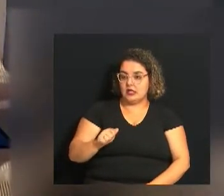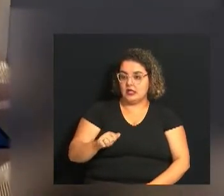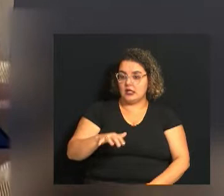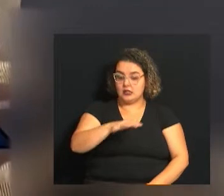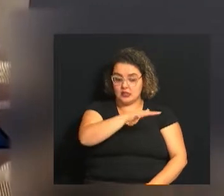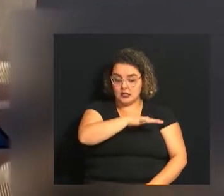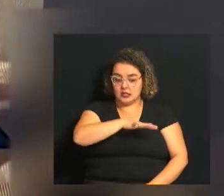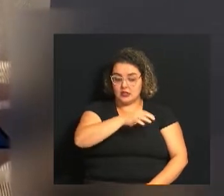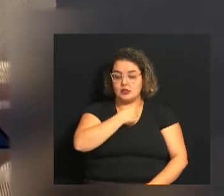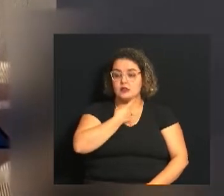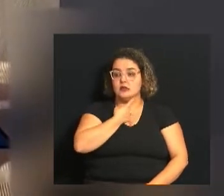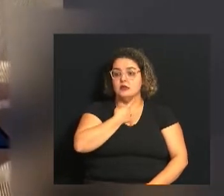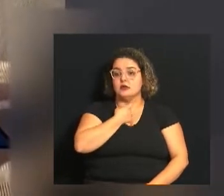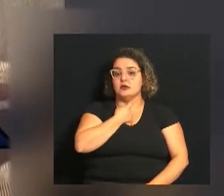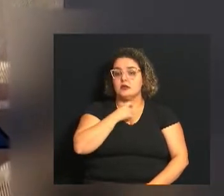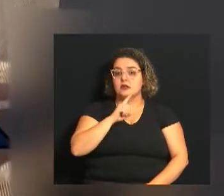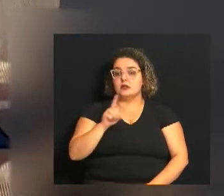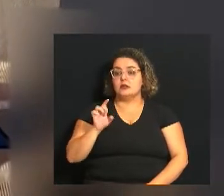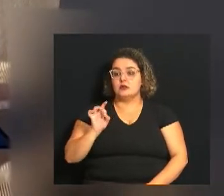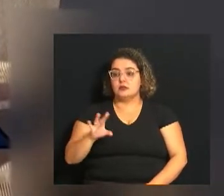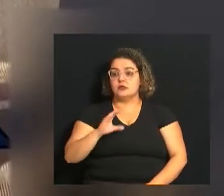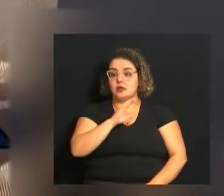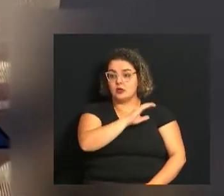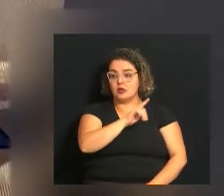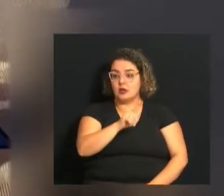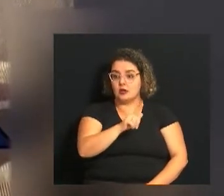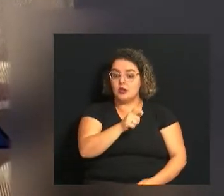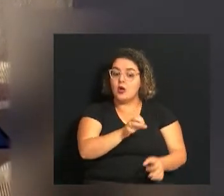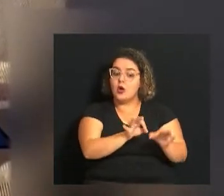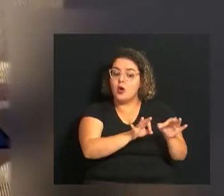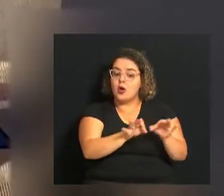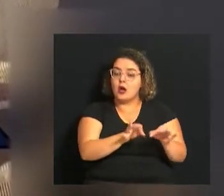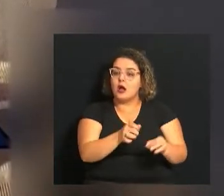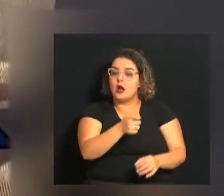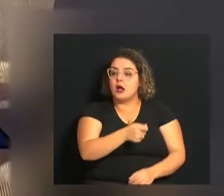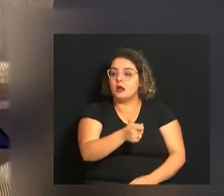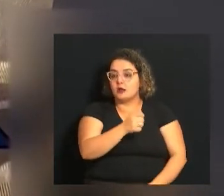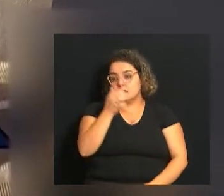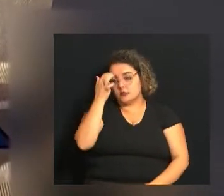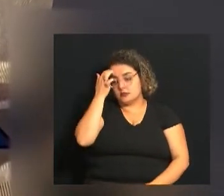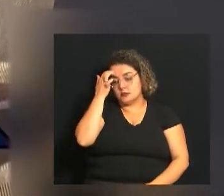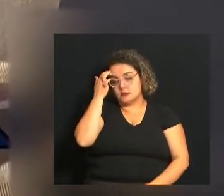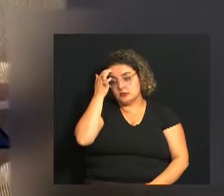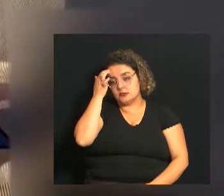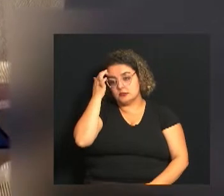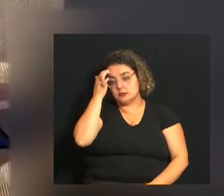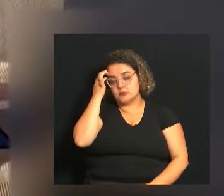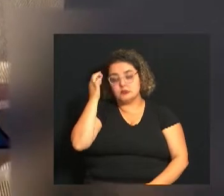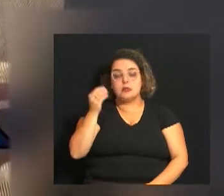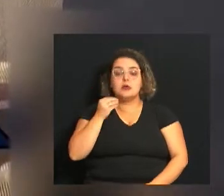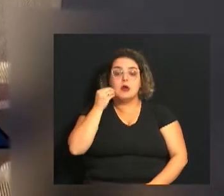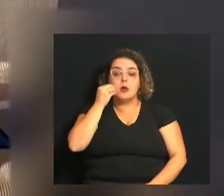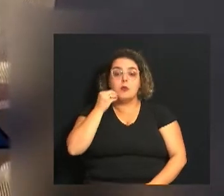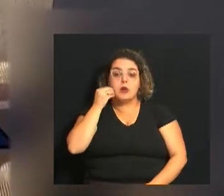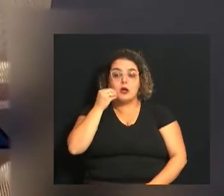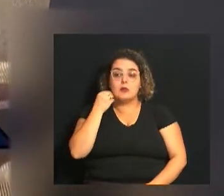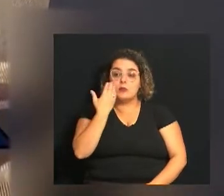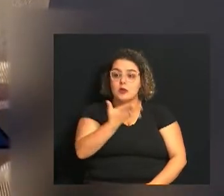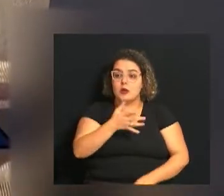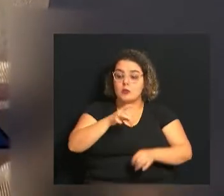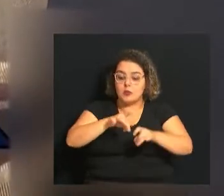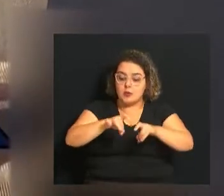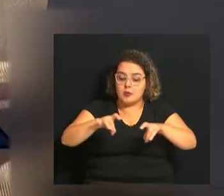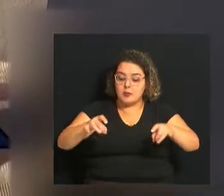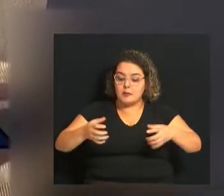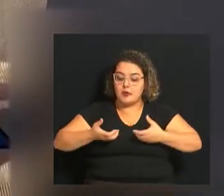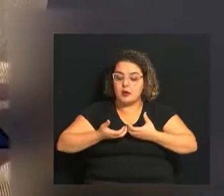no território do Campo Grande, que é onde se organiza a associação. É uma experiência ali de hortas comunitárias,